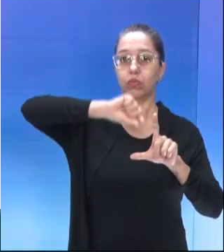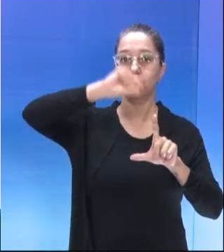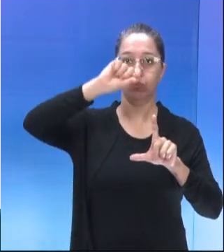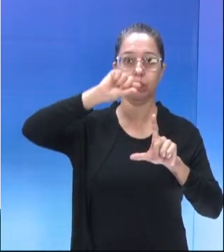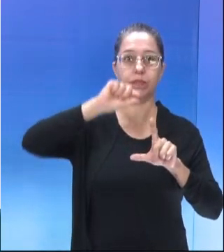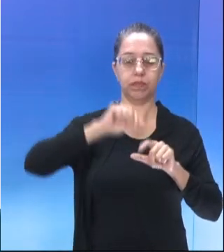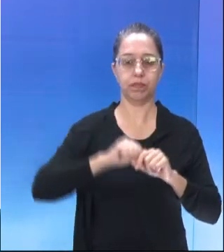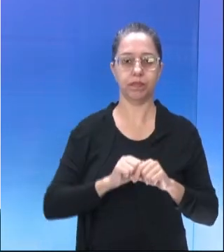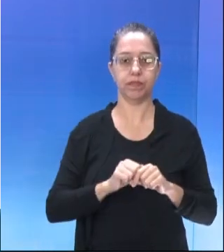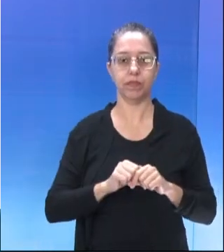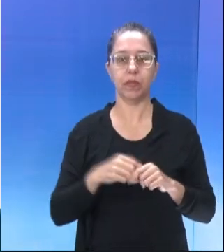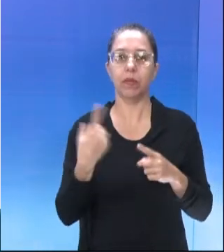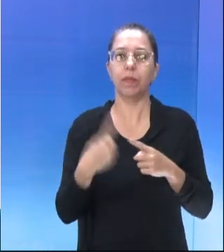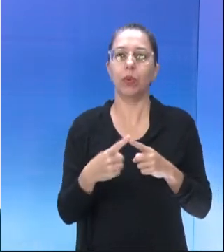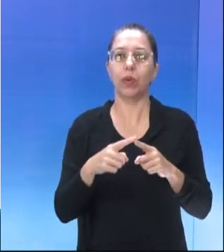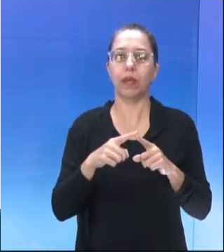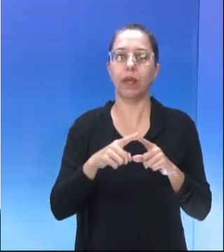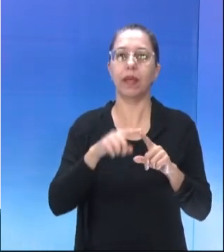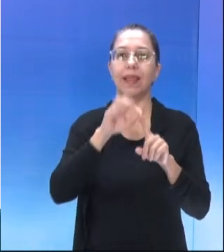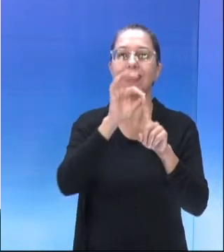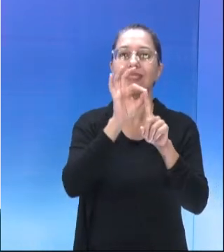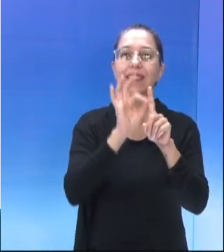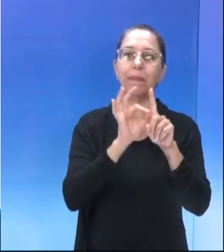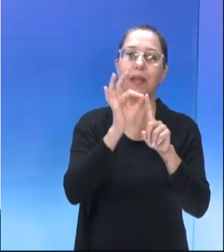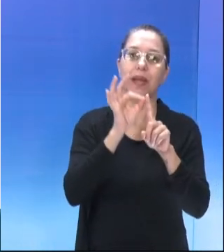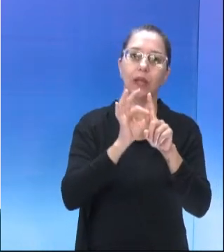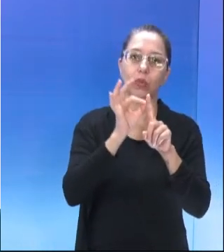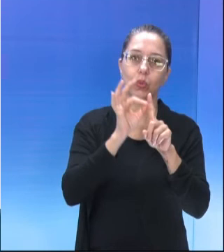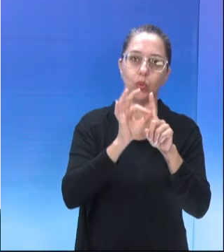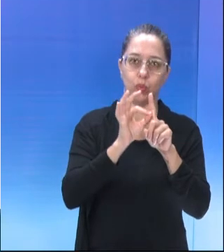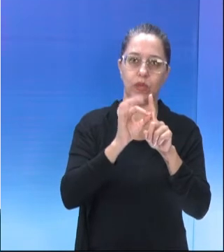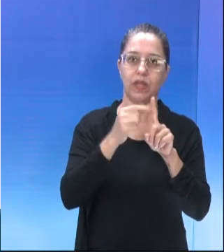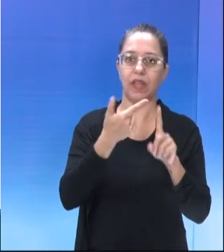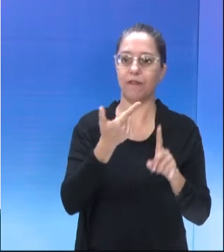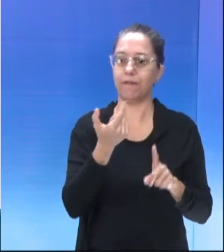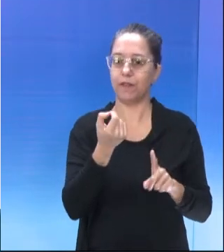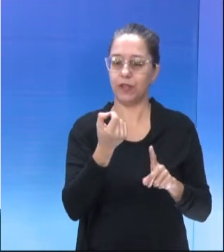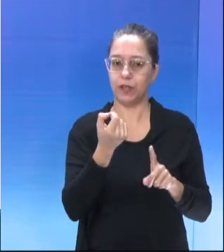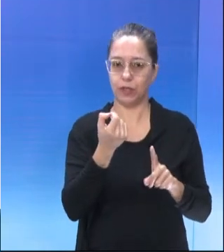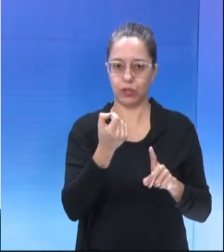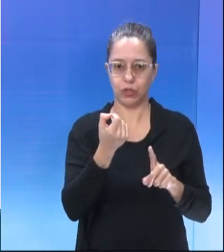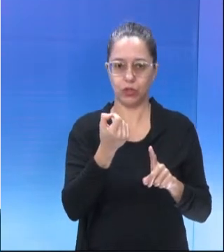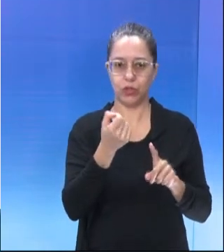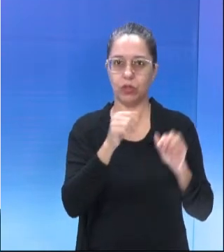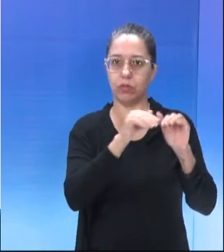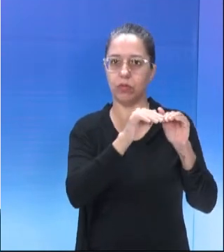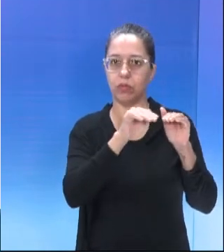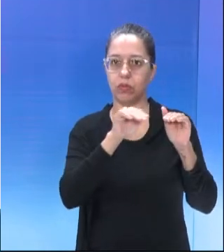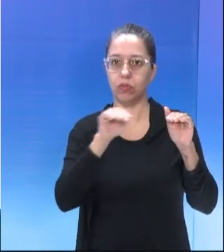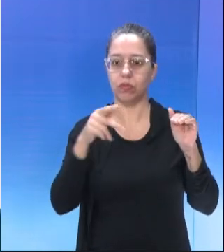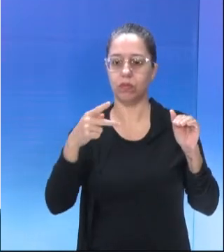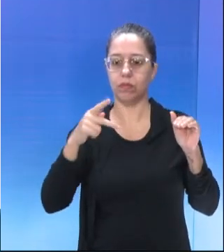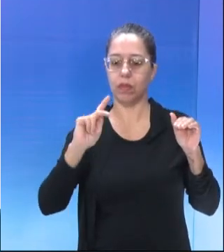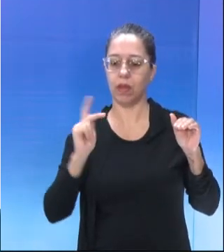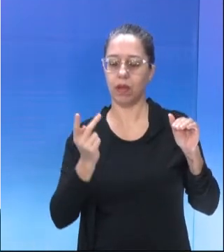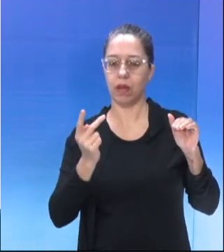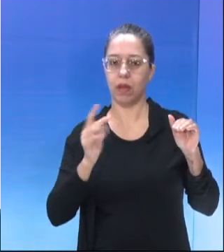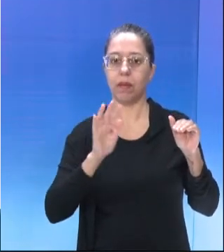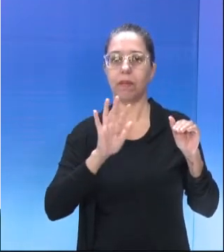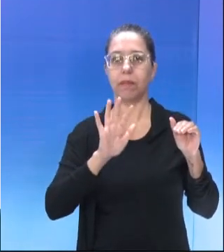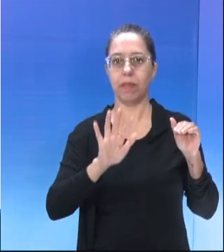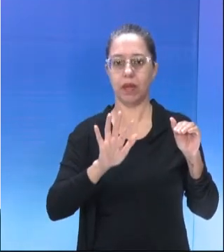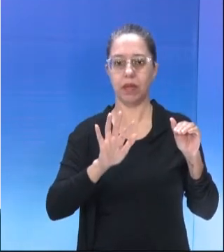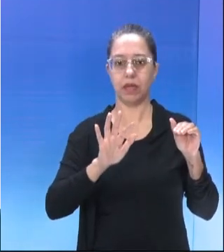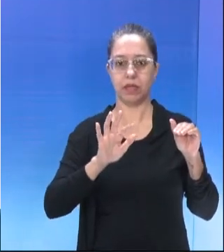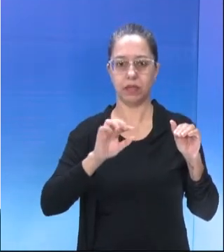sua atividade. Quando aumenta a temperatura para 20 graus Celsius, o pH permanece 7, o que acontece?